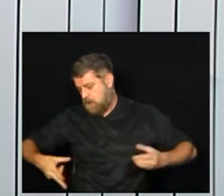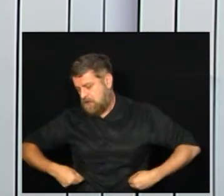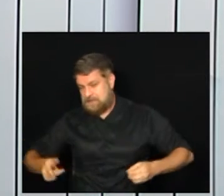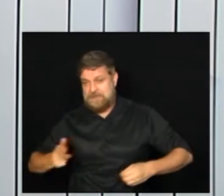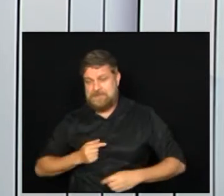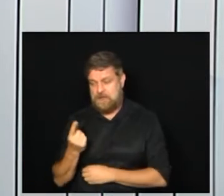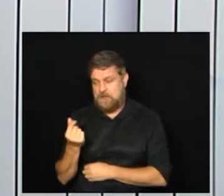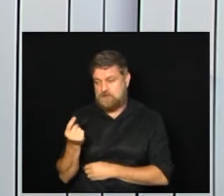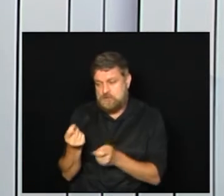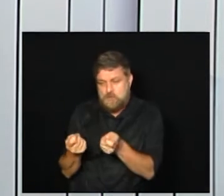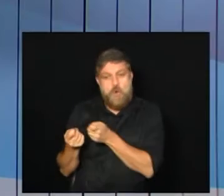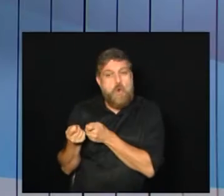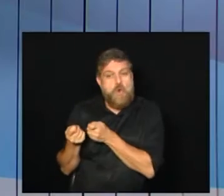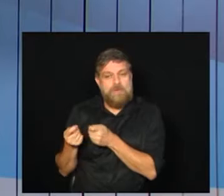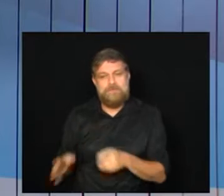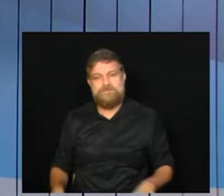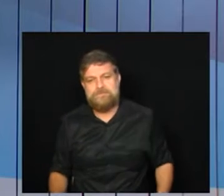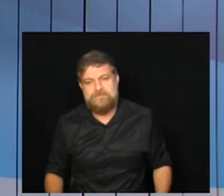vida financeira?